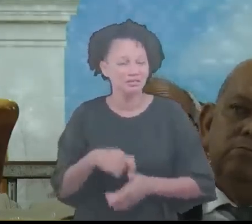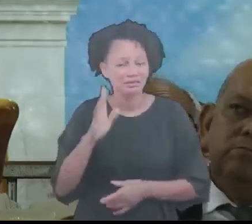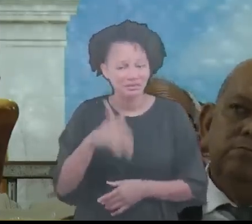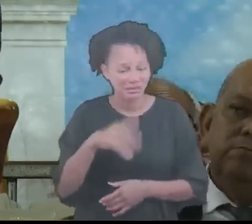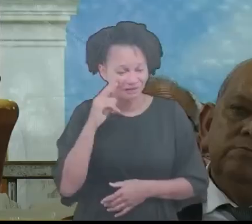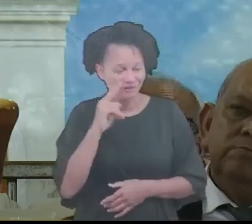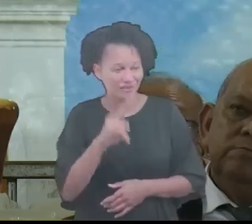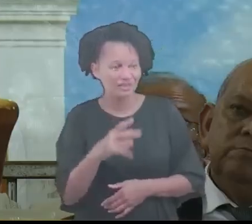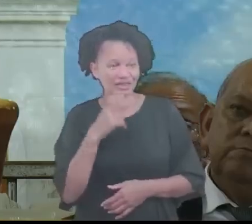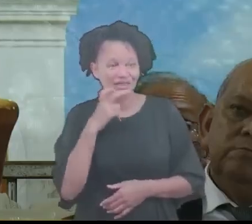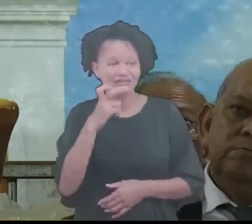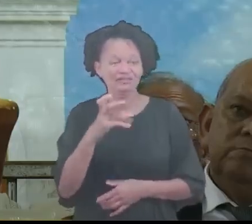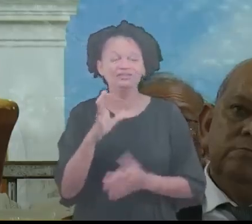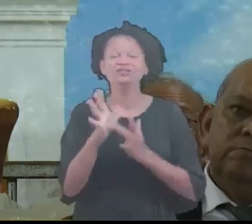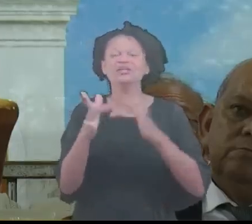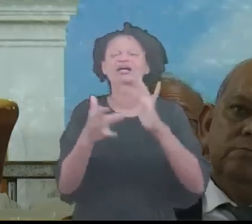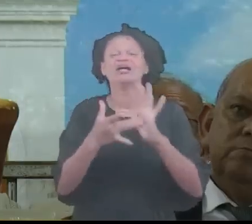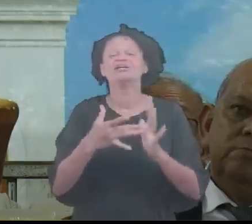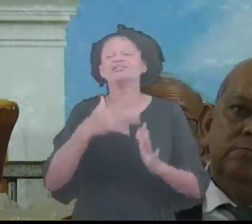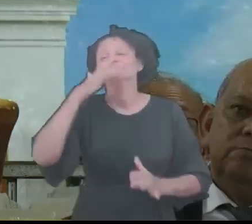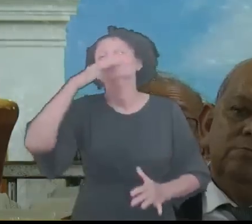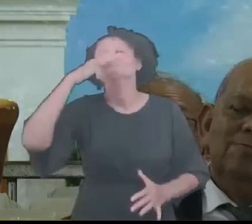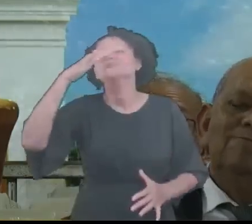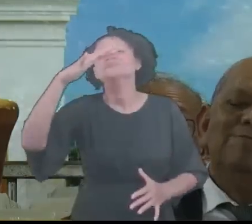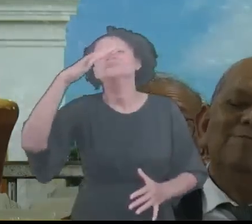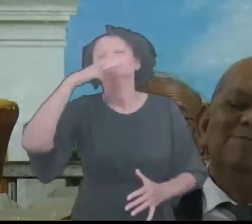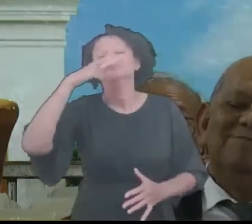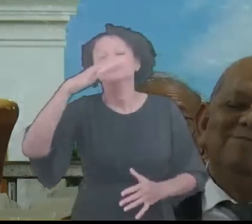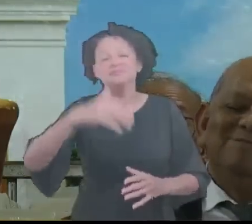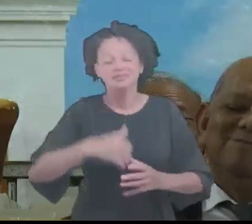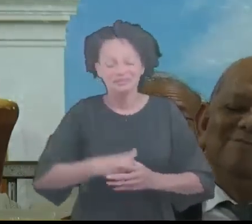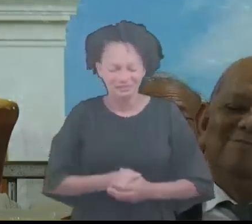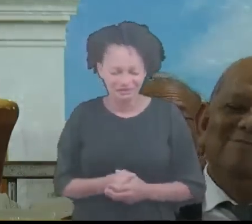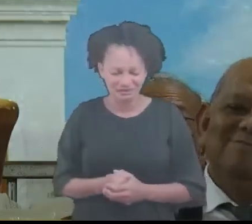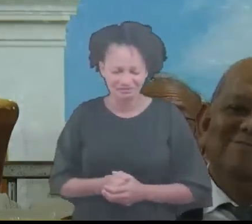irmã gritar na igreja: Jesus é cheiroso?